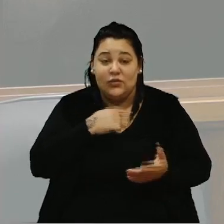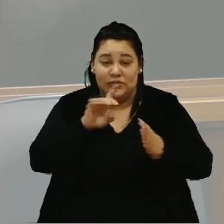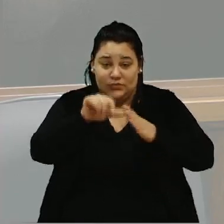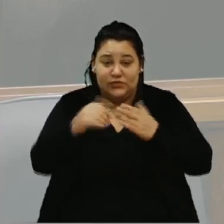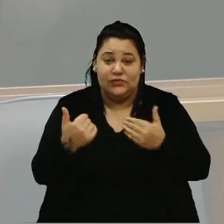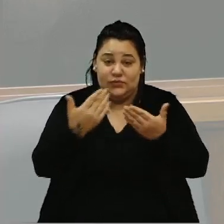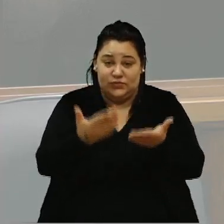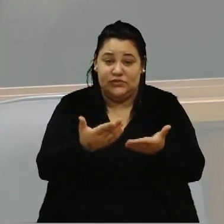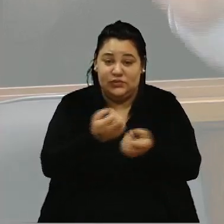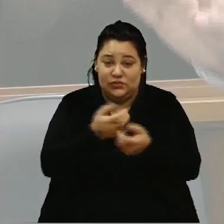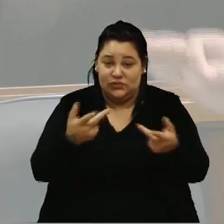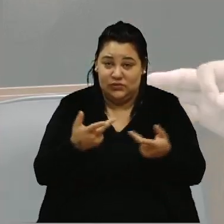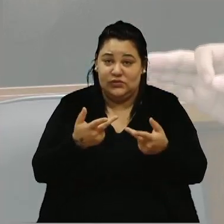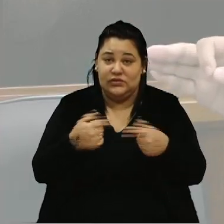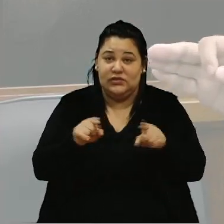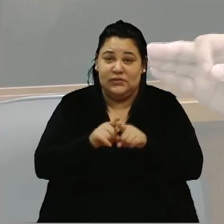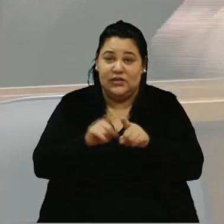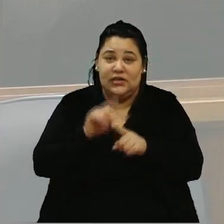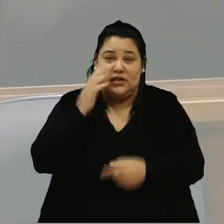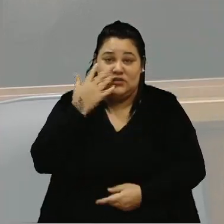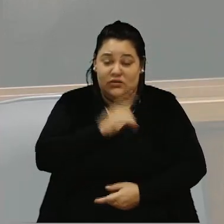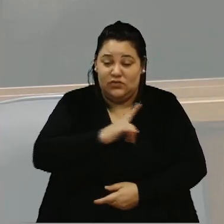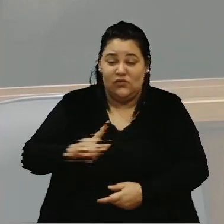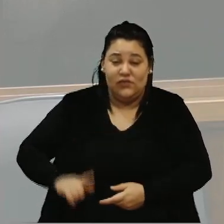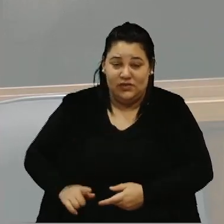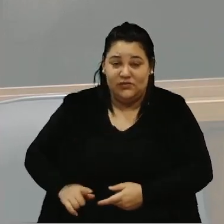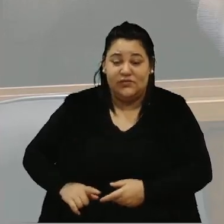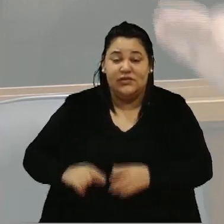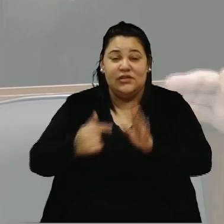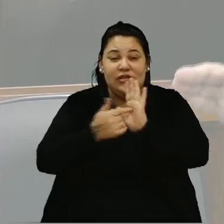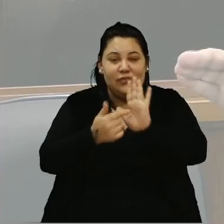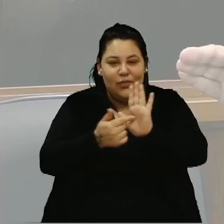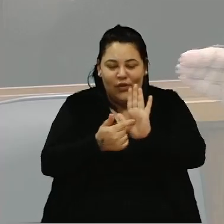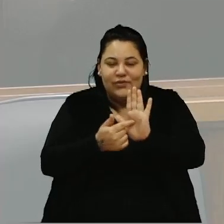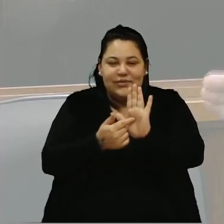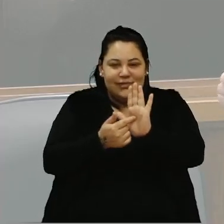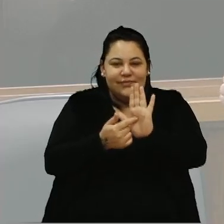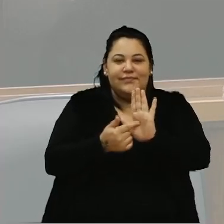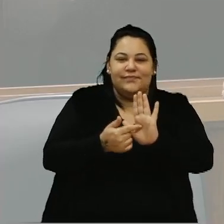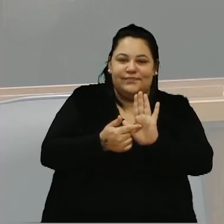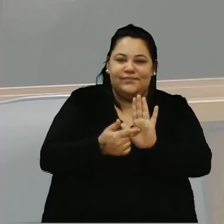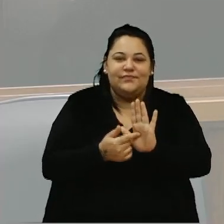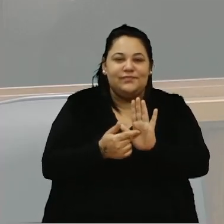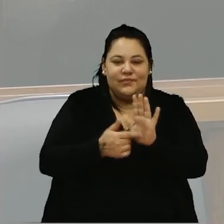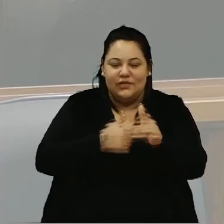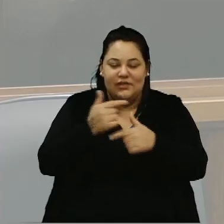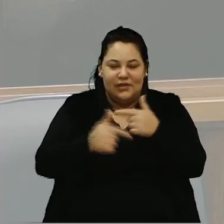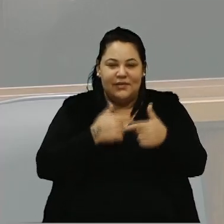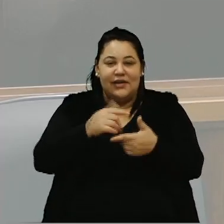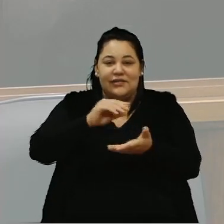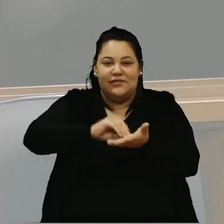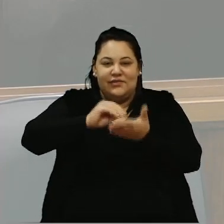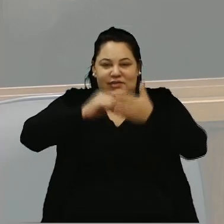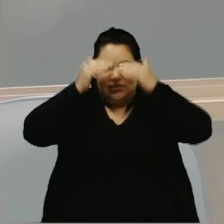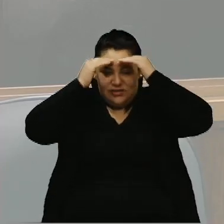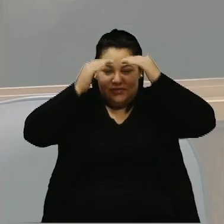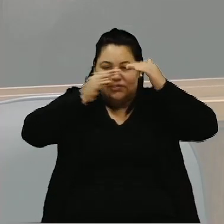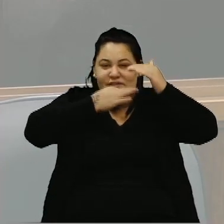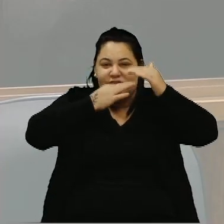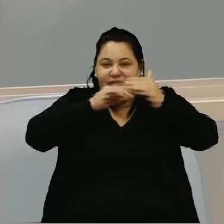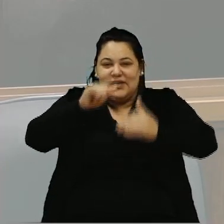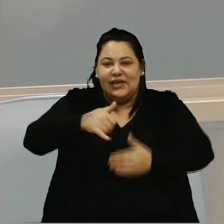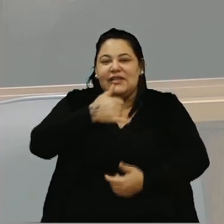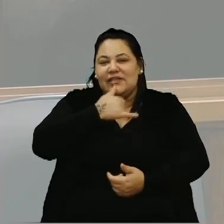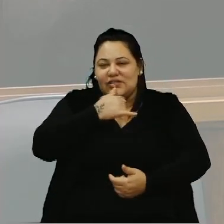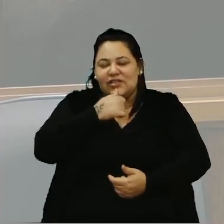outra situação do governo atual que demonstra o total desleixo e desrespeito com a cidade de Caxias do Sul. É uma pena. Eu